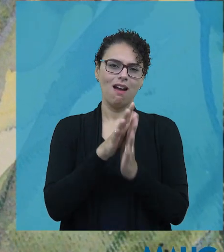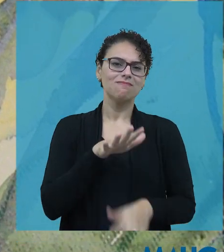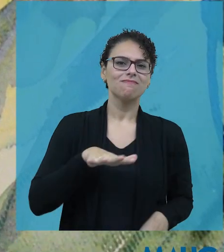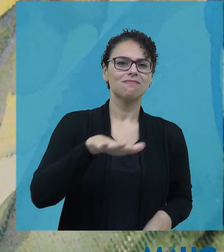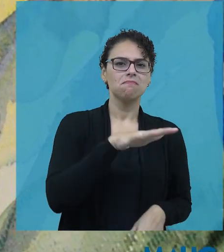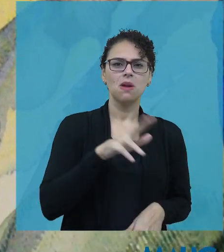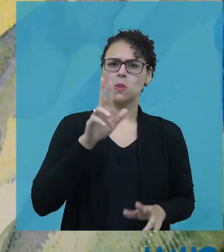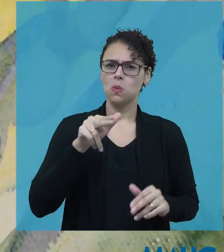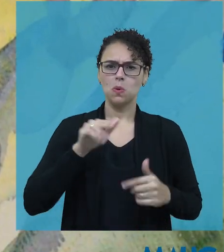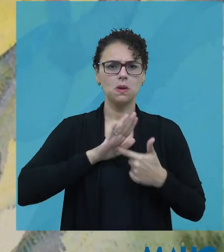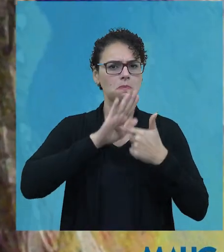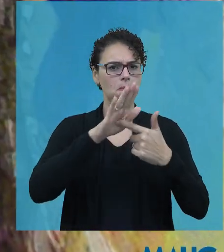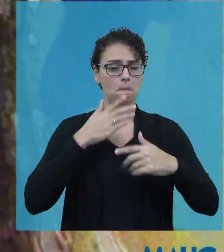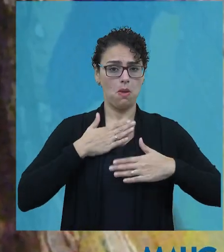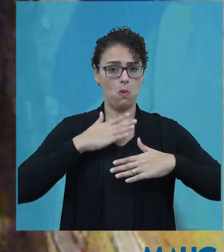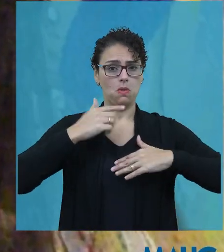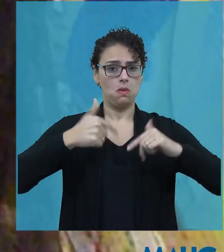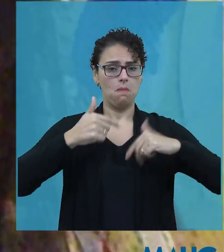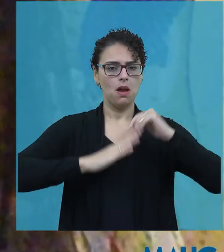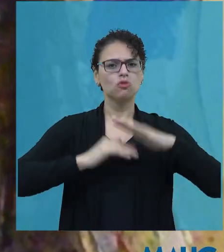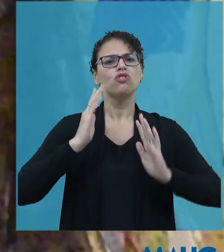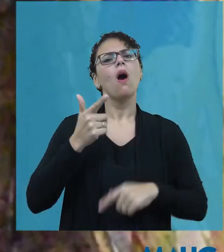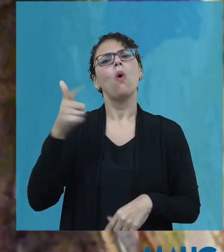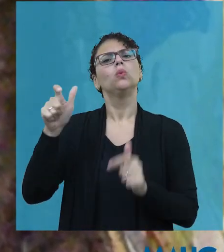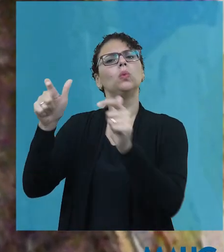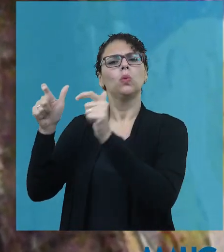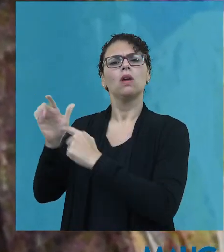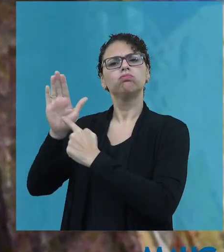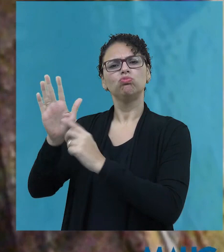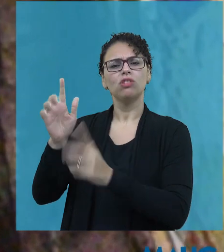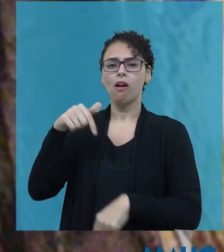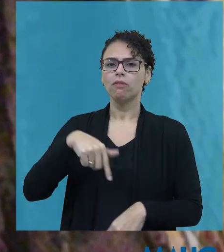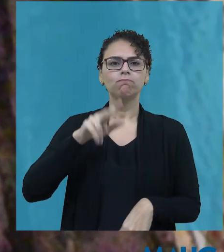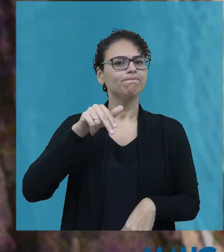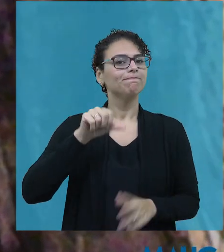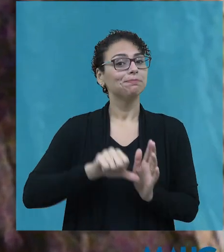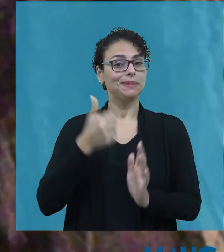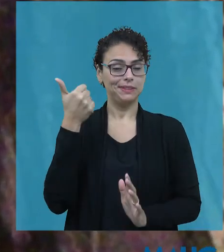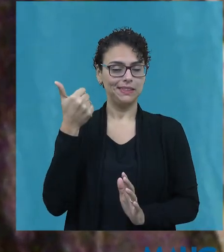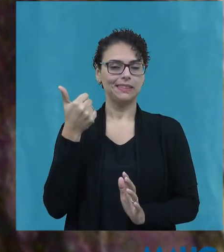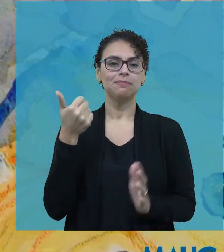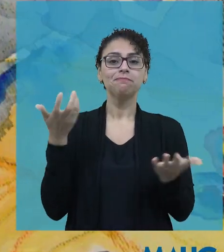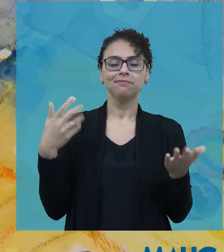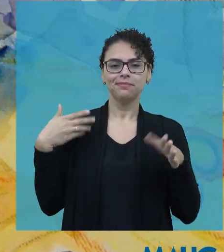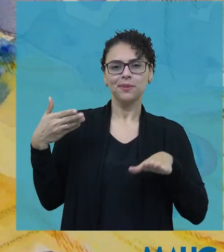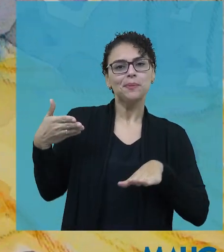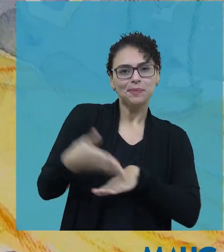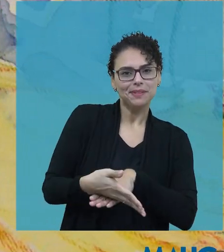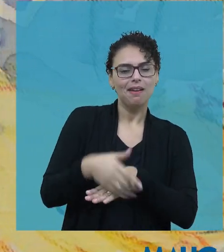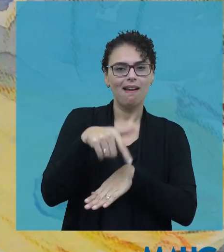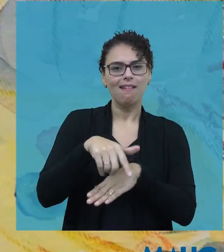das artes e nunca expus, na verdade, aqui. Já expus em outros lugares, mas não aqui no MAUC. E